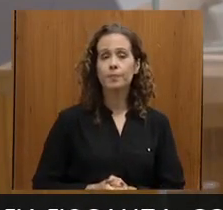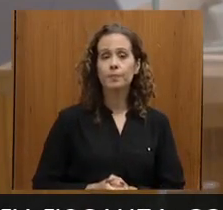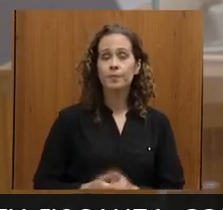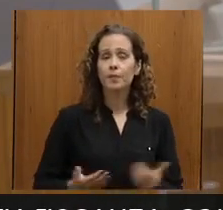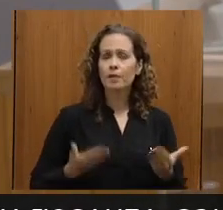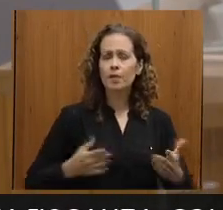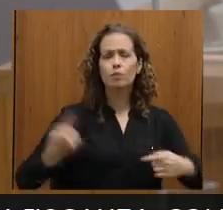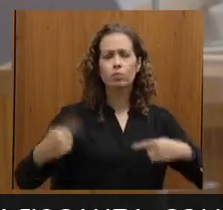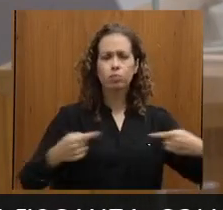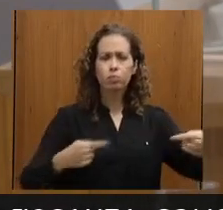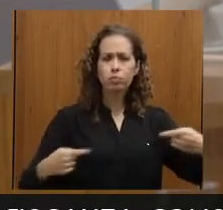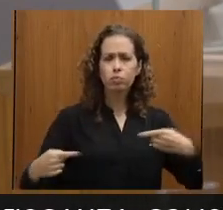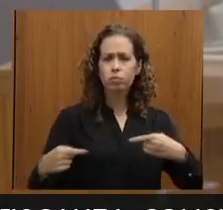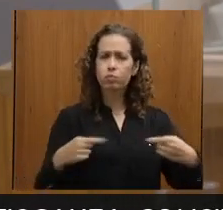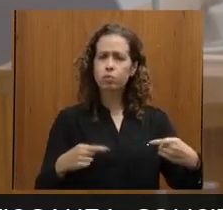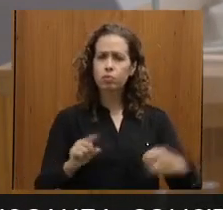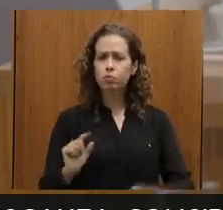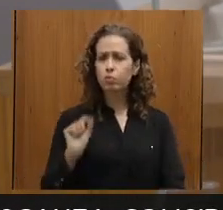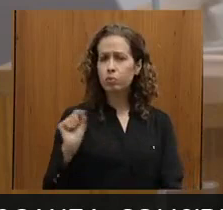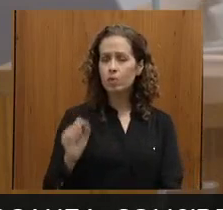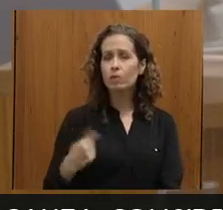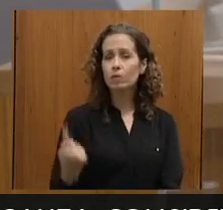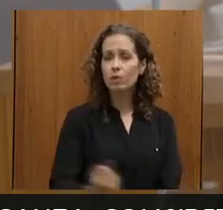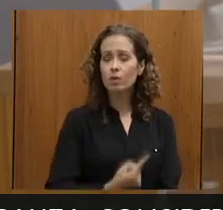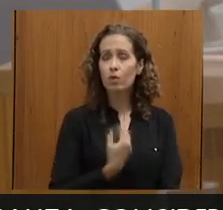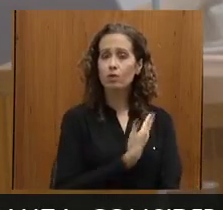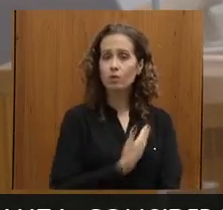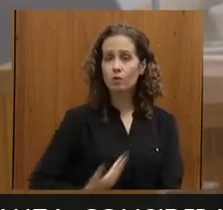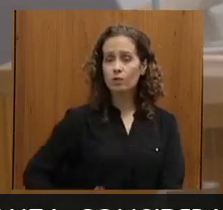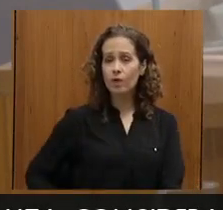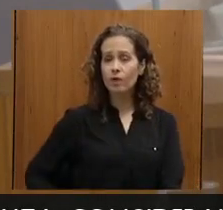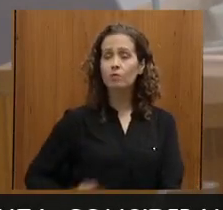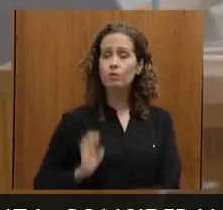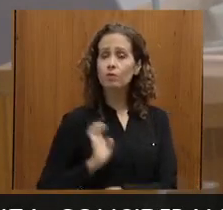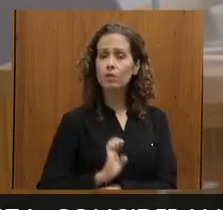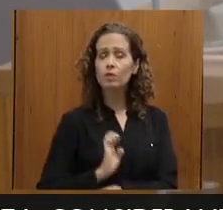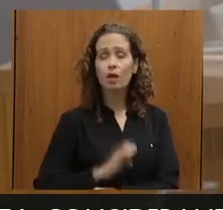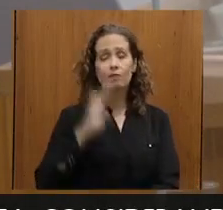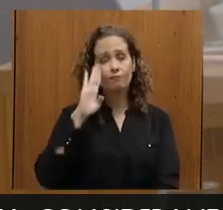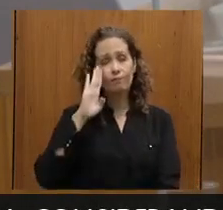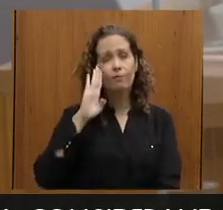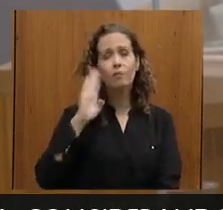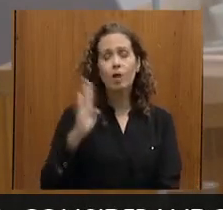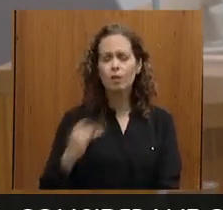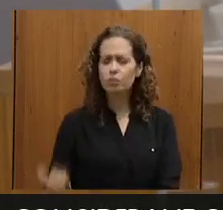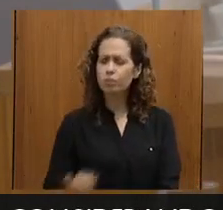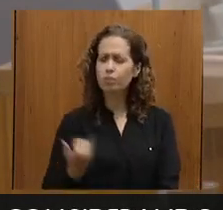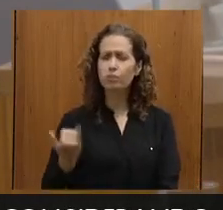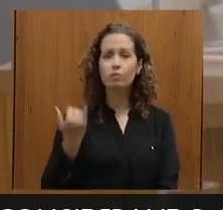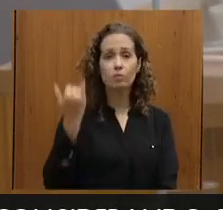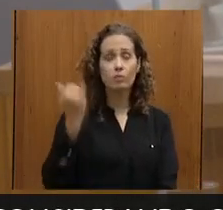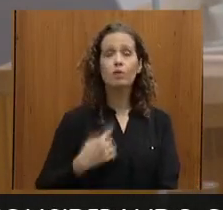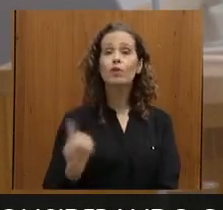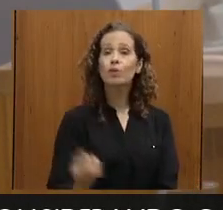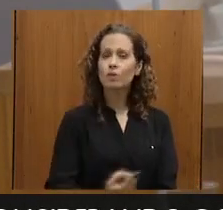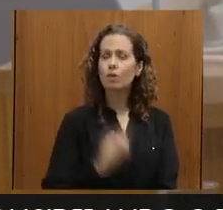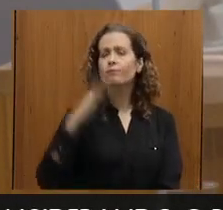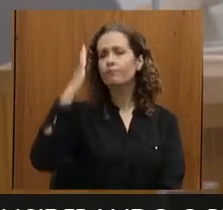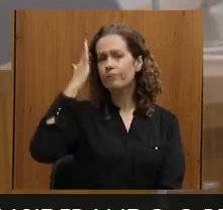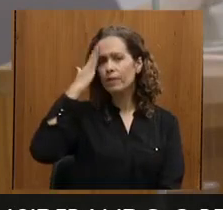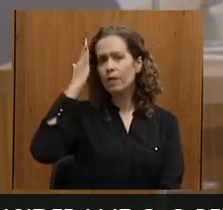Essa discussão, ela, para nós, no governo do Estado, ela é fundamental, ela é muito importante, a gente sabe